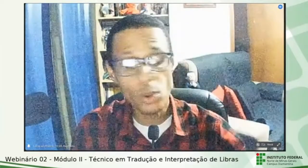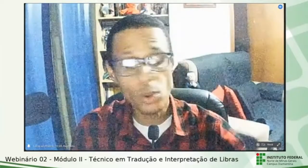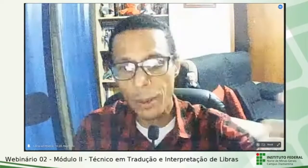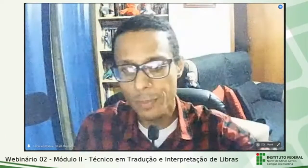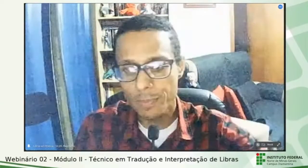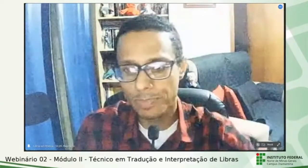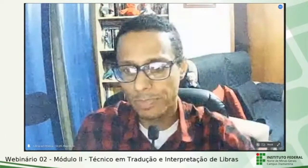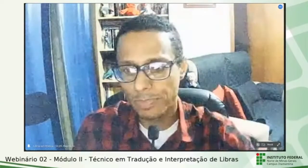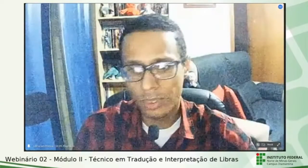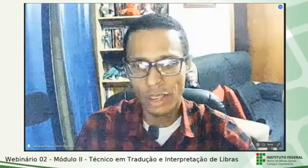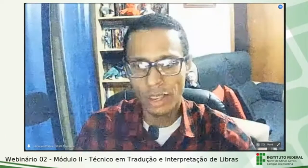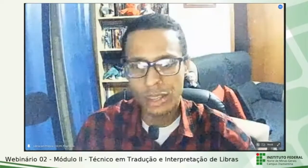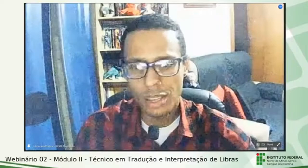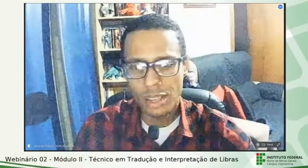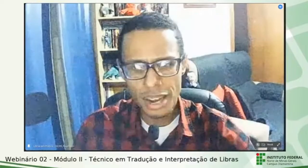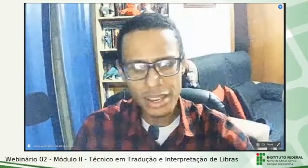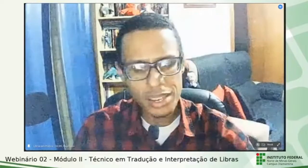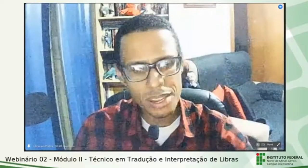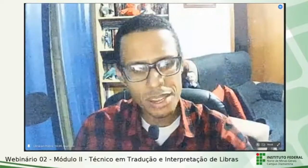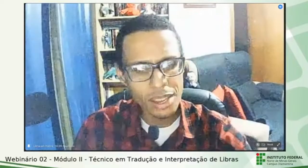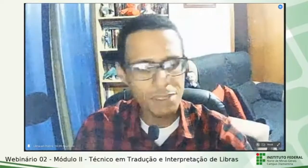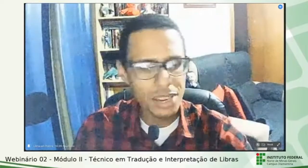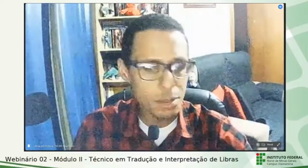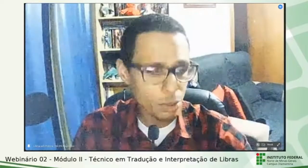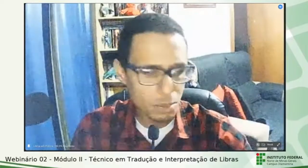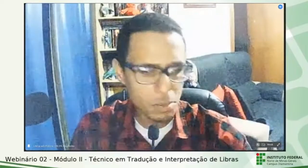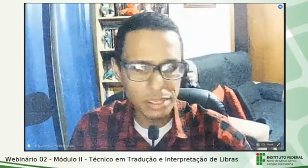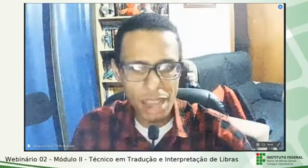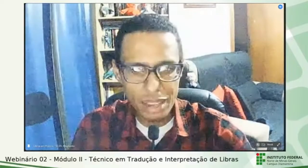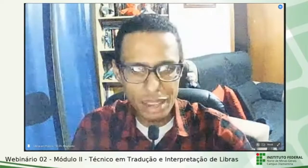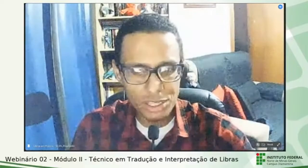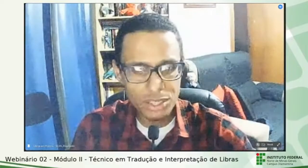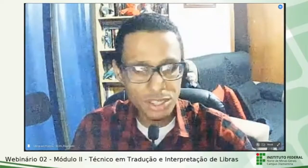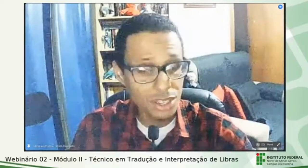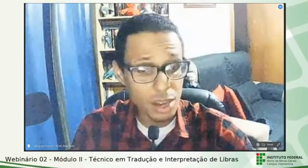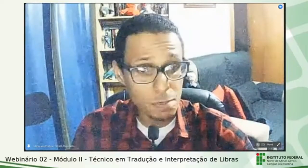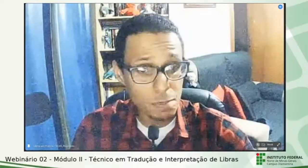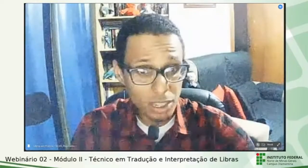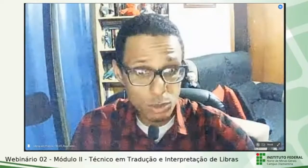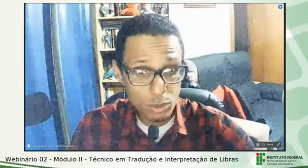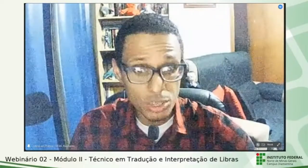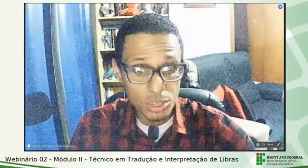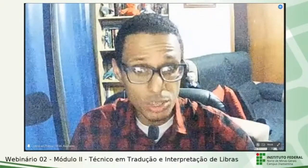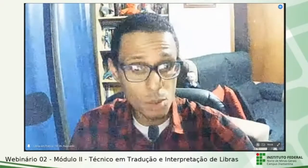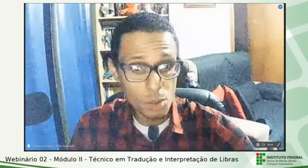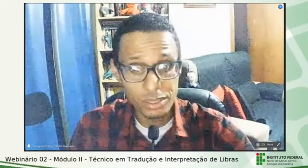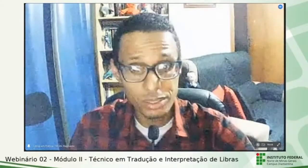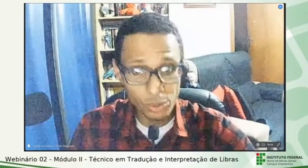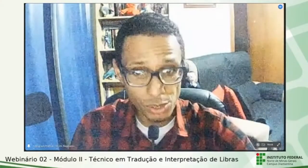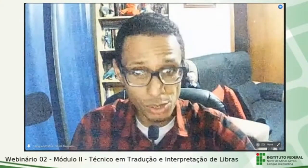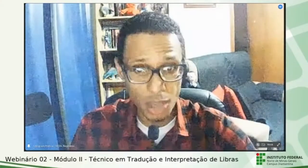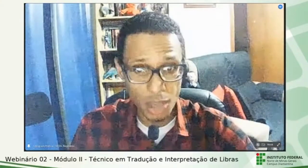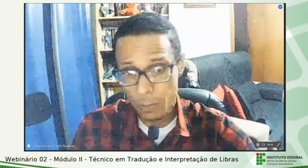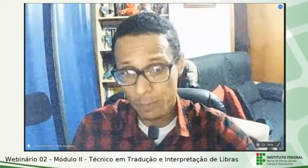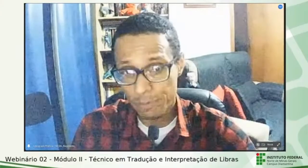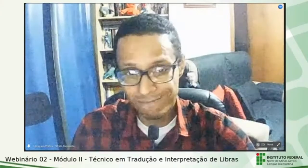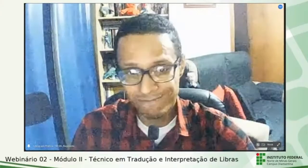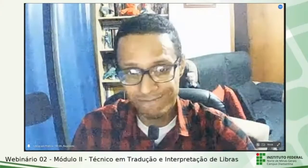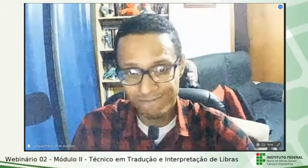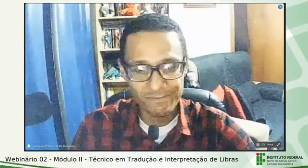Torre de Babel. Né? Será que haveria possibilidade de existir apenas um idioma